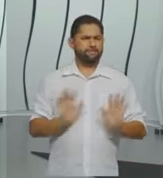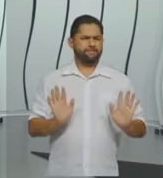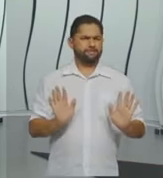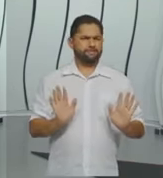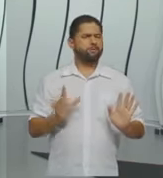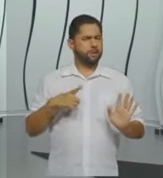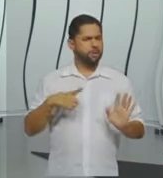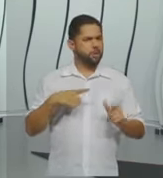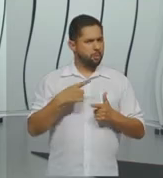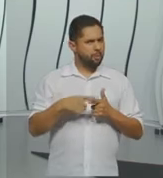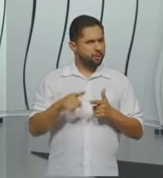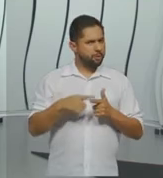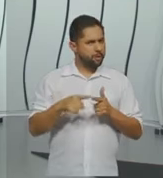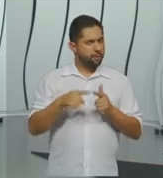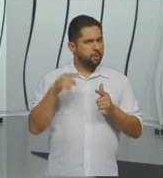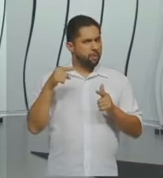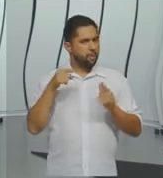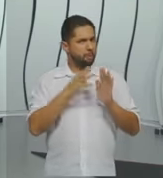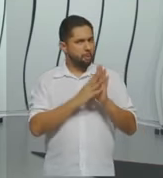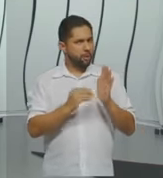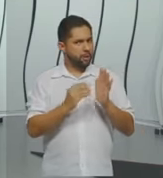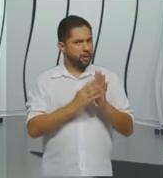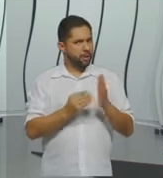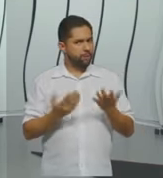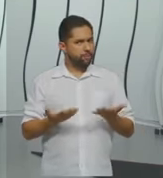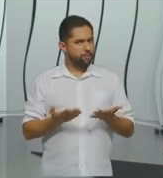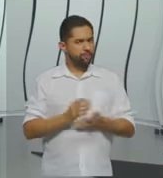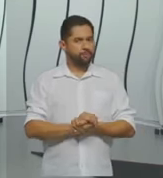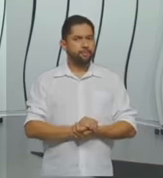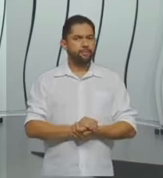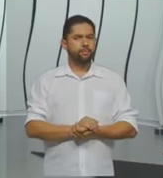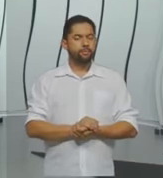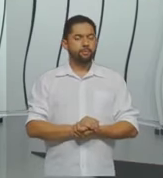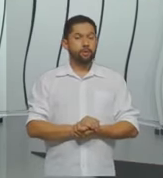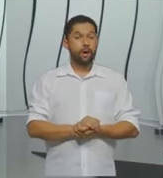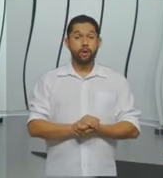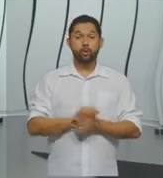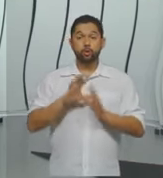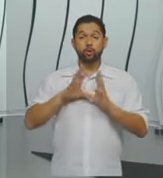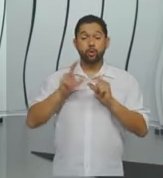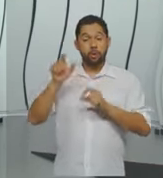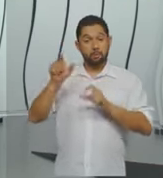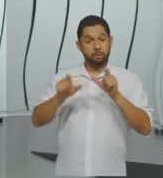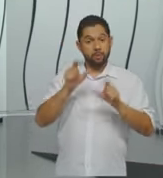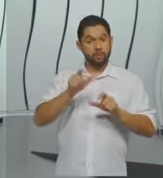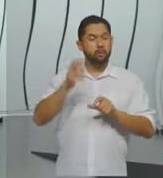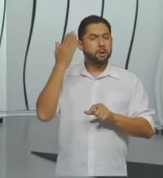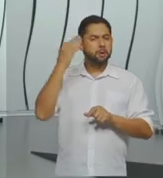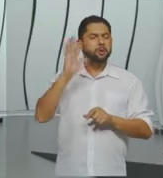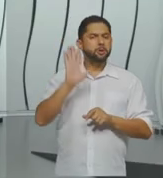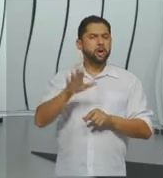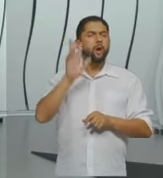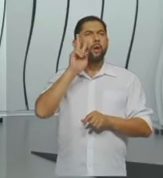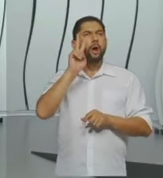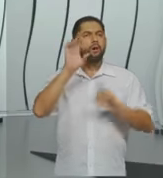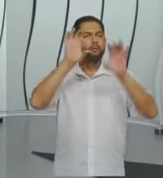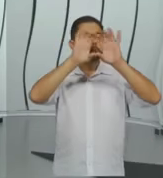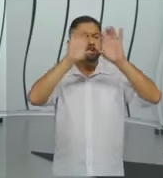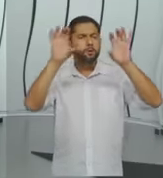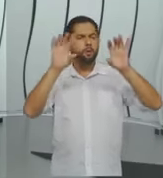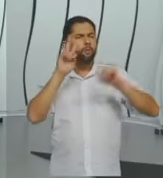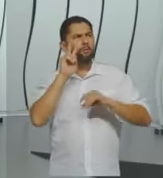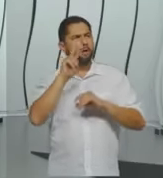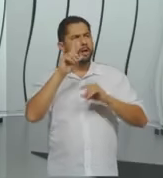do Aristóteles, que era o seguinte: as pessoas desde a antiguidade já observavam os céus à noite, observavam o movimento